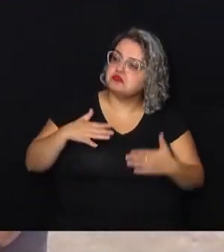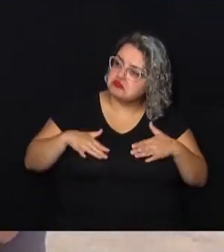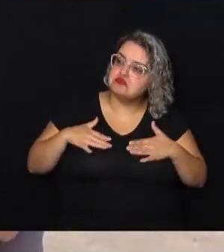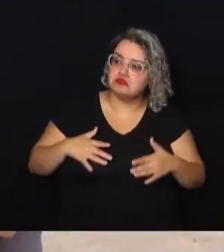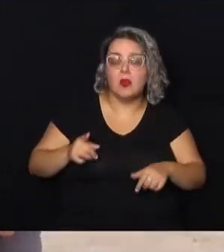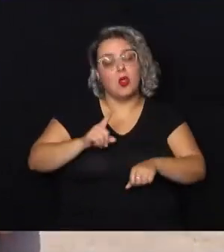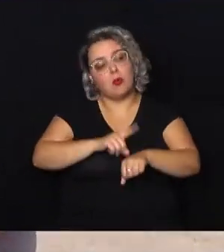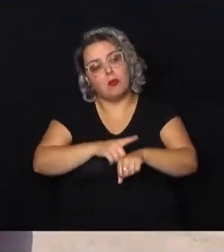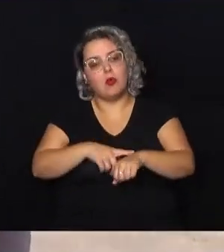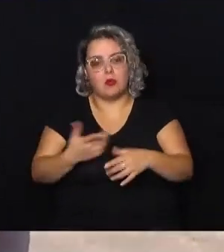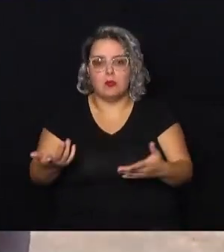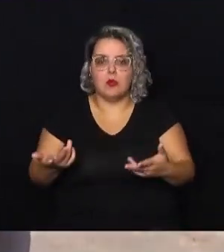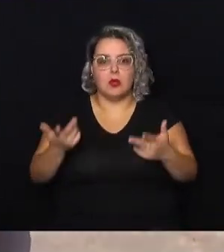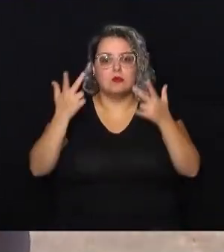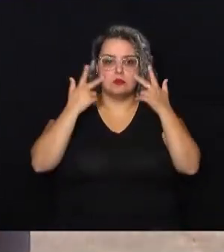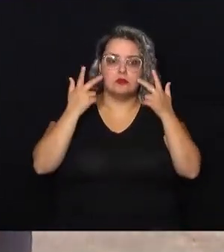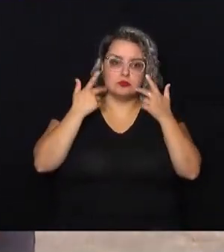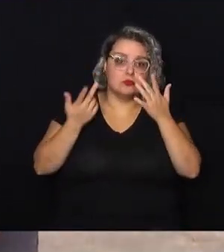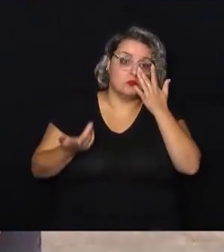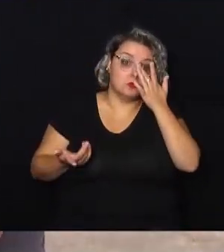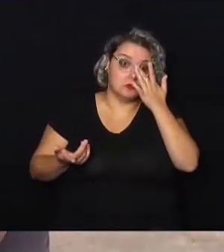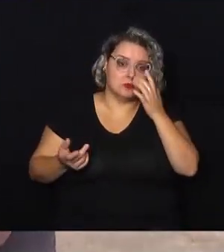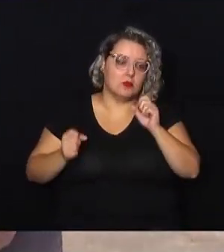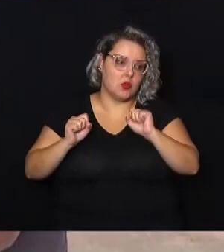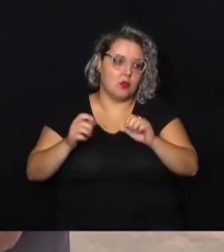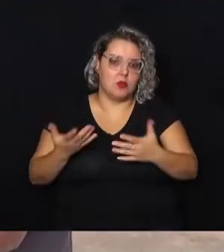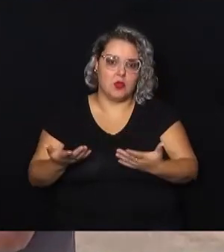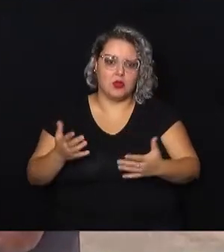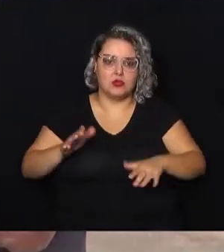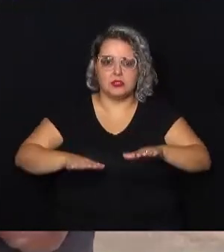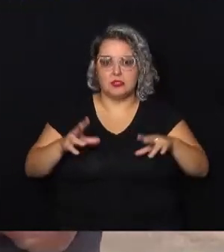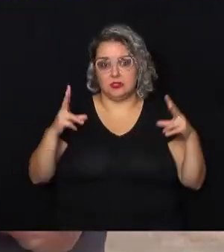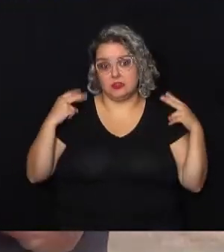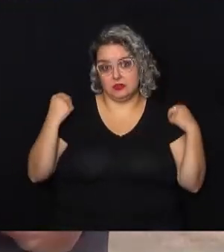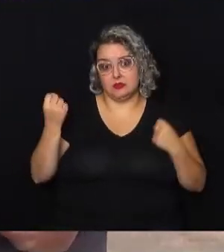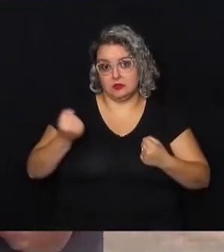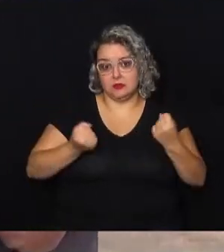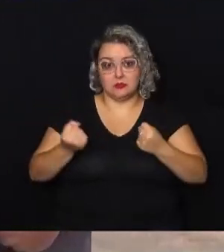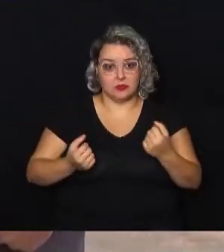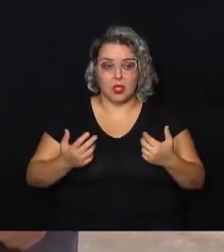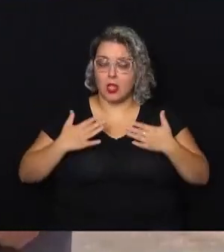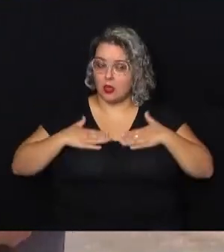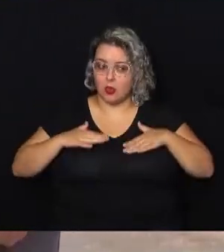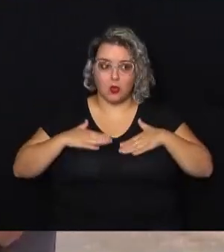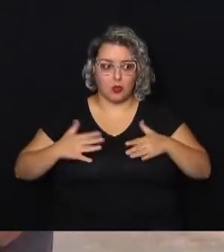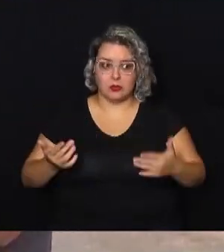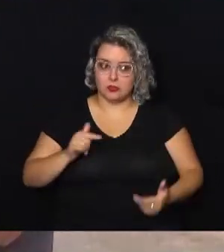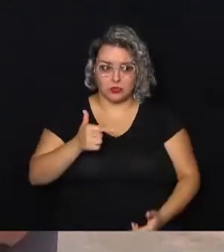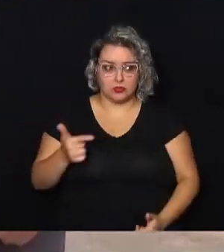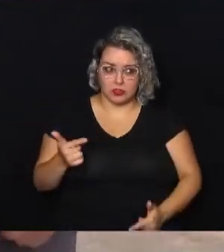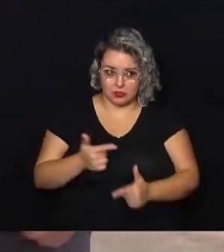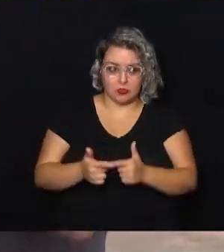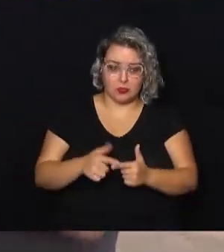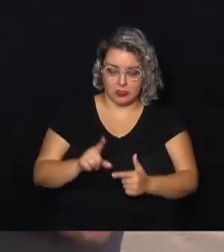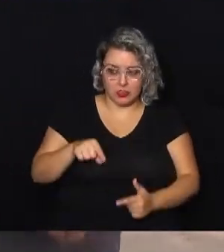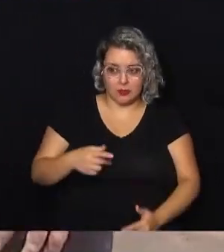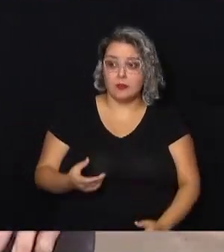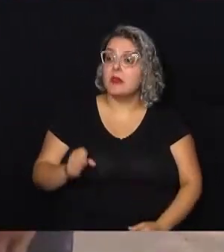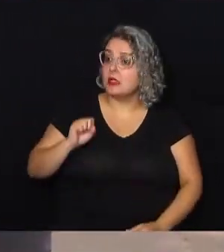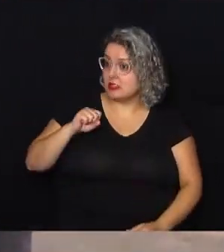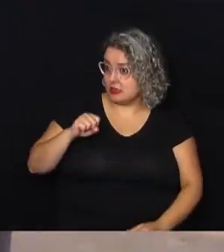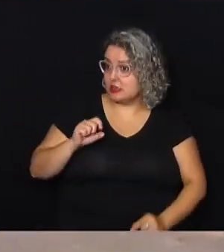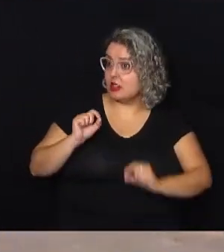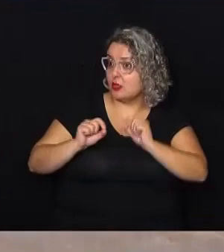horário que dá para, de repente, o motorista pegar a estrada com tranquilidade, sem maiores transtornos, né, tenente? Sim, o que a